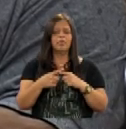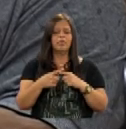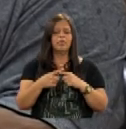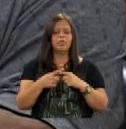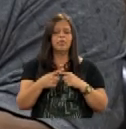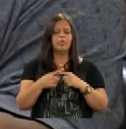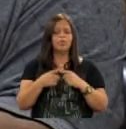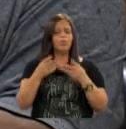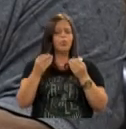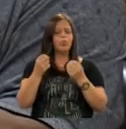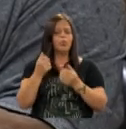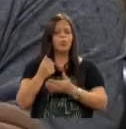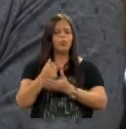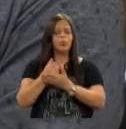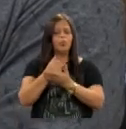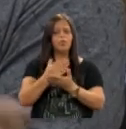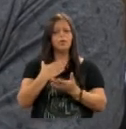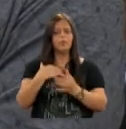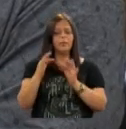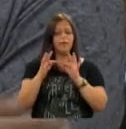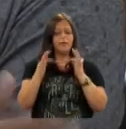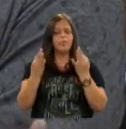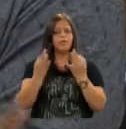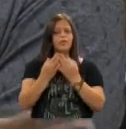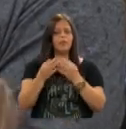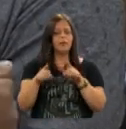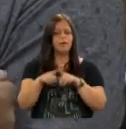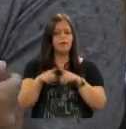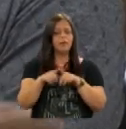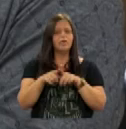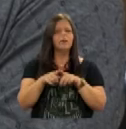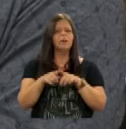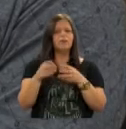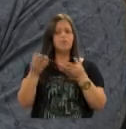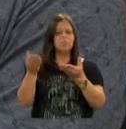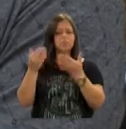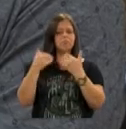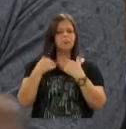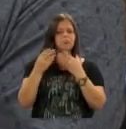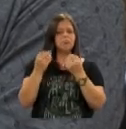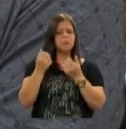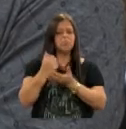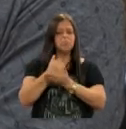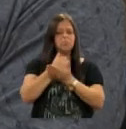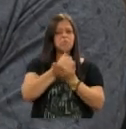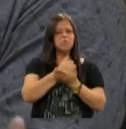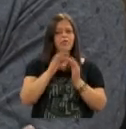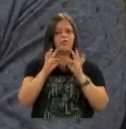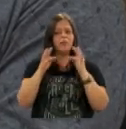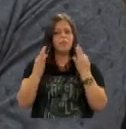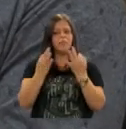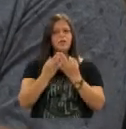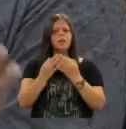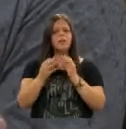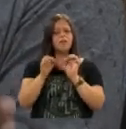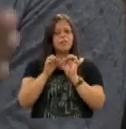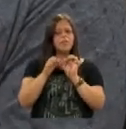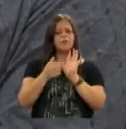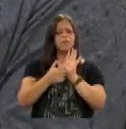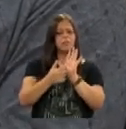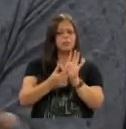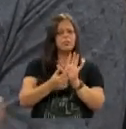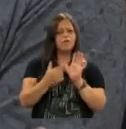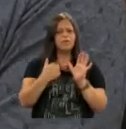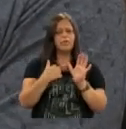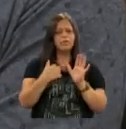assim como a minha família também a alimentava muito amor eu te